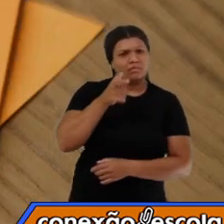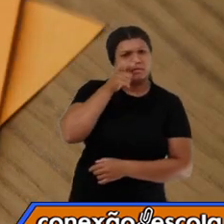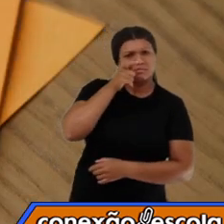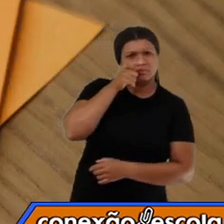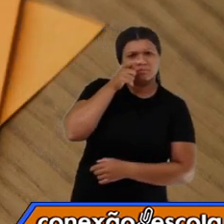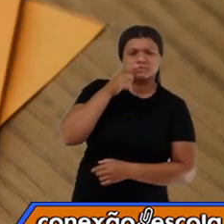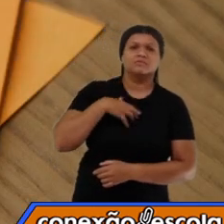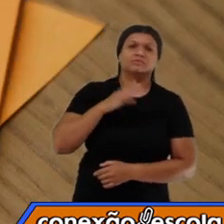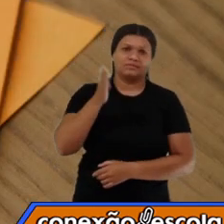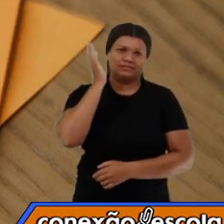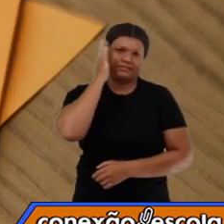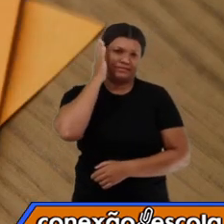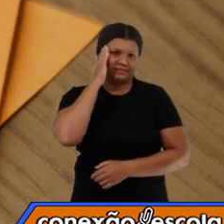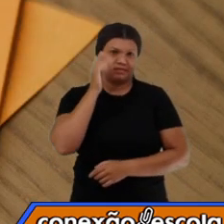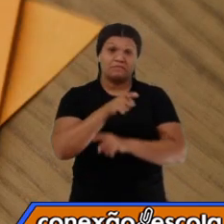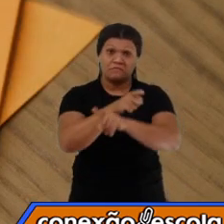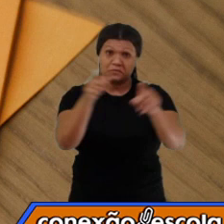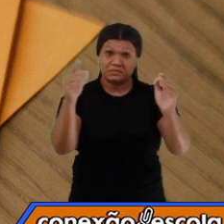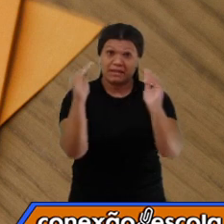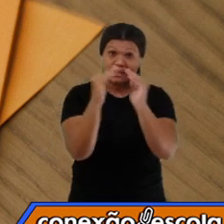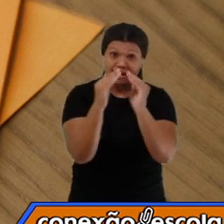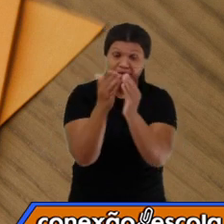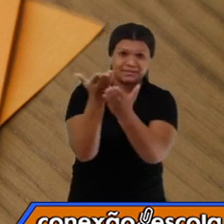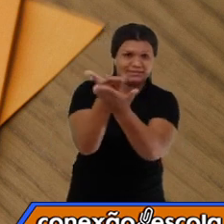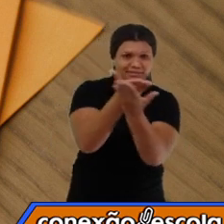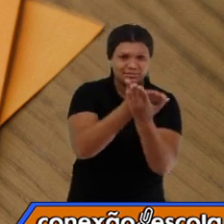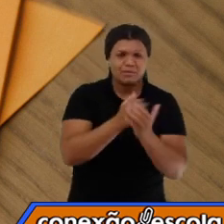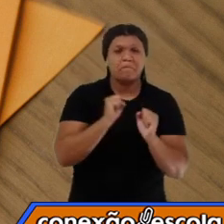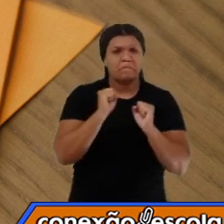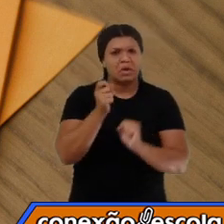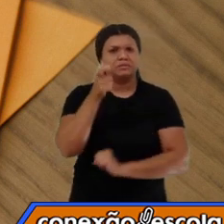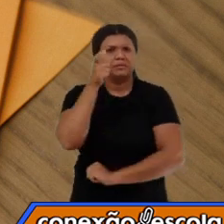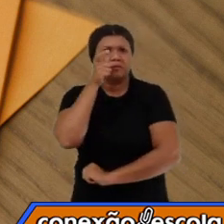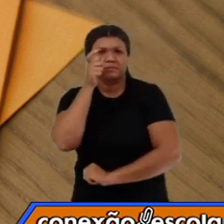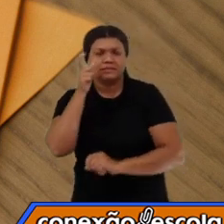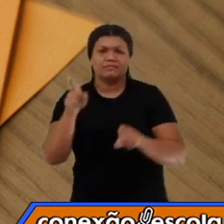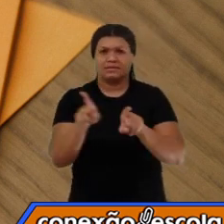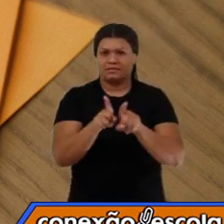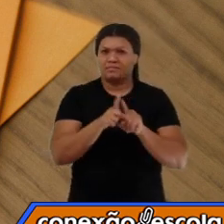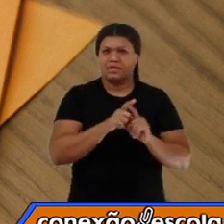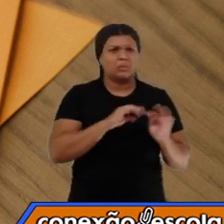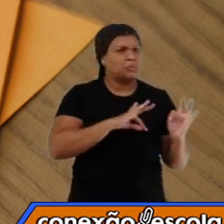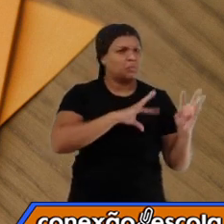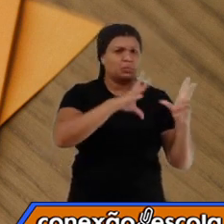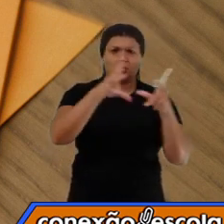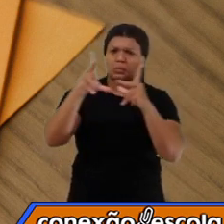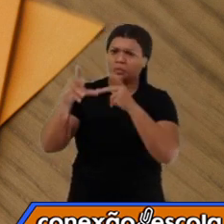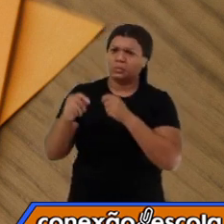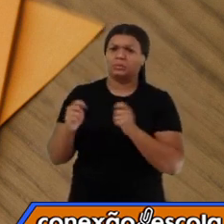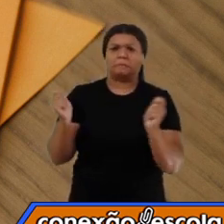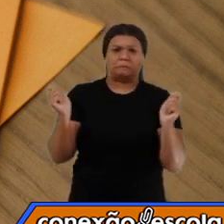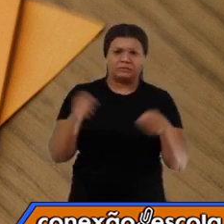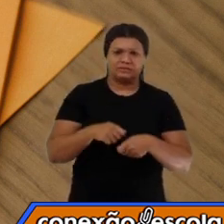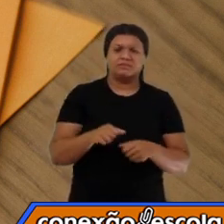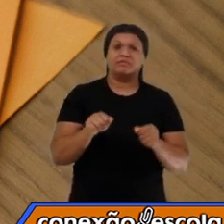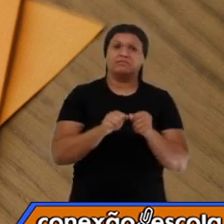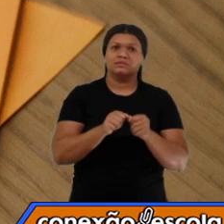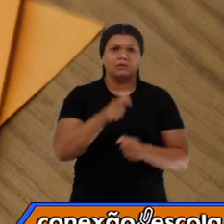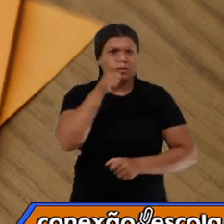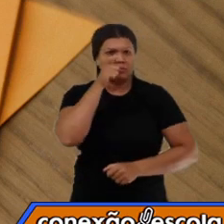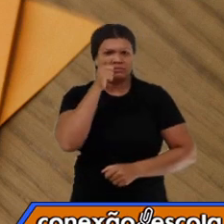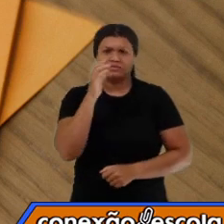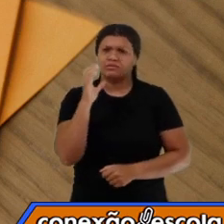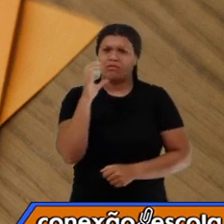Assim como você aí em casa que está estudando, pode fazer essa observação. Todo mundo pode. Essa observação